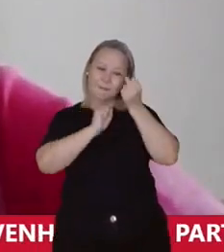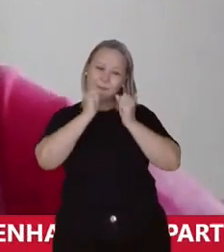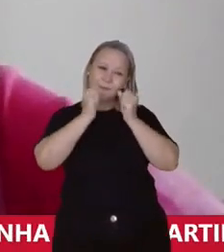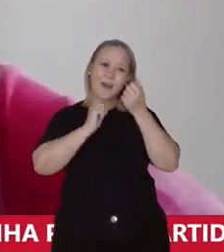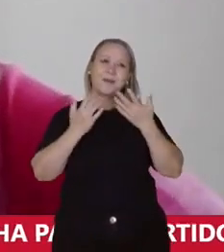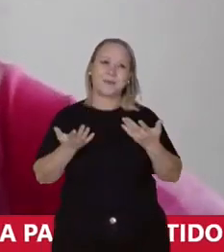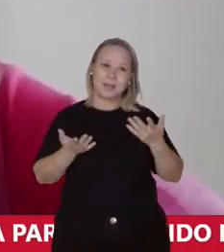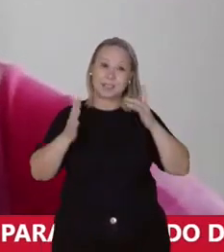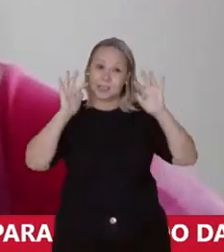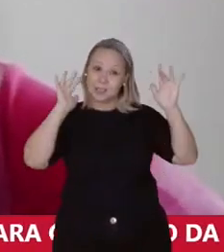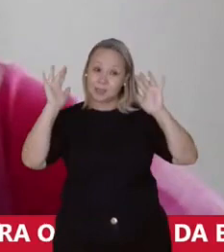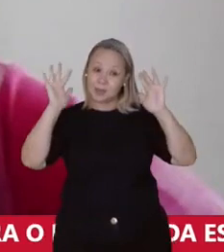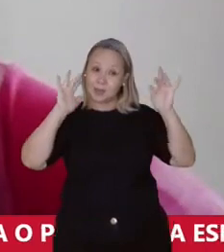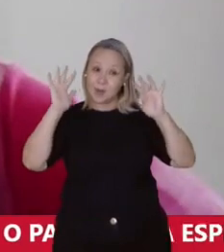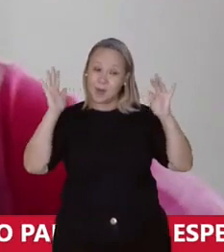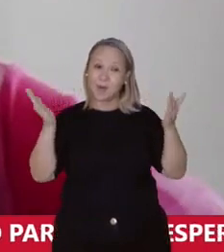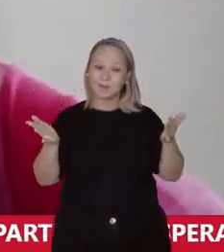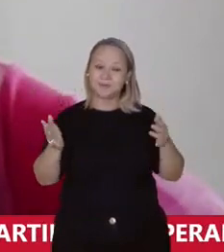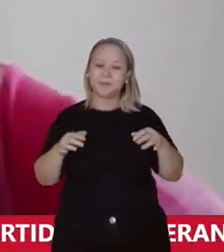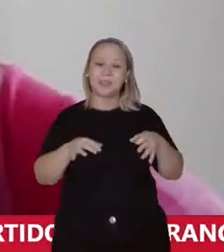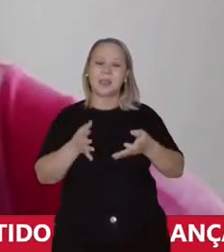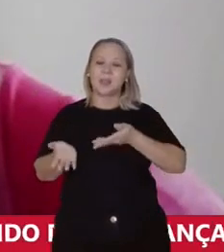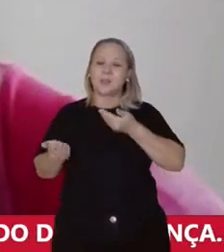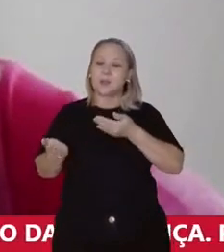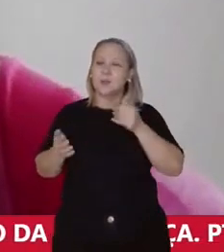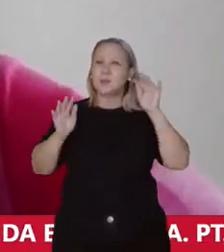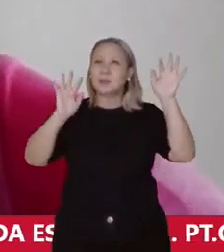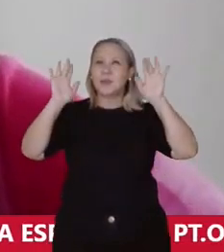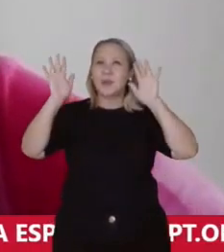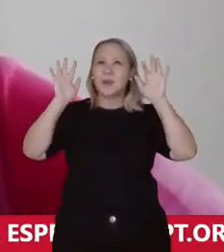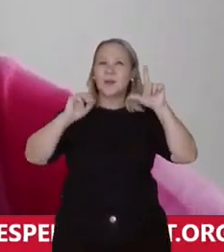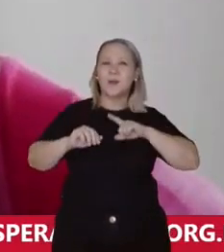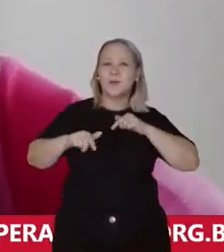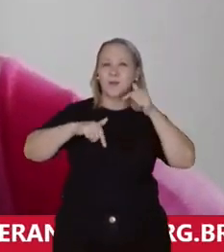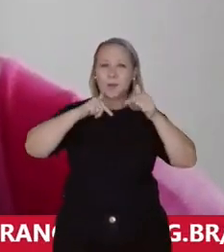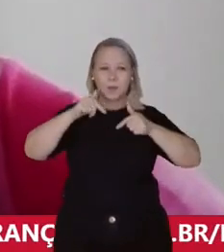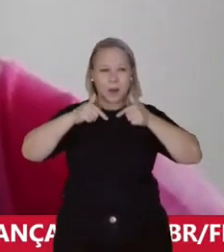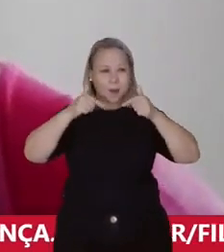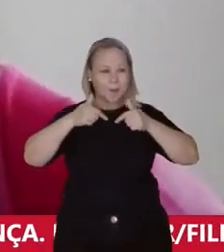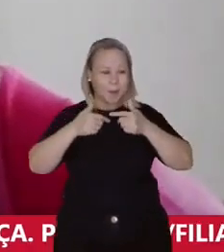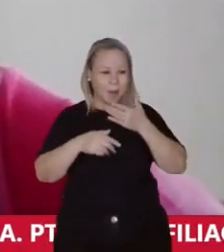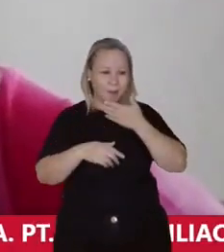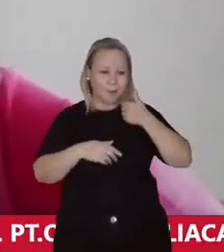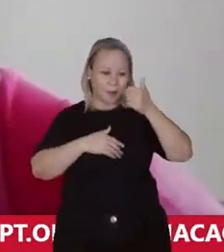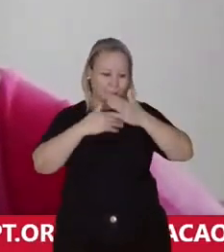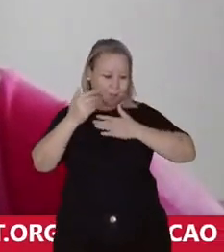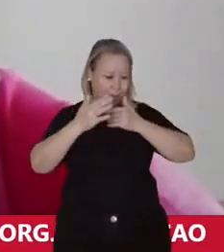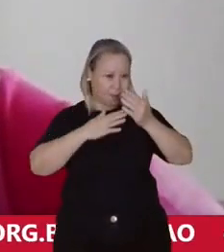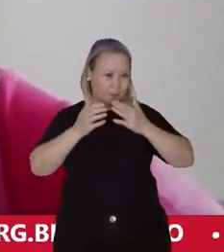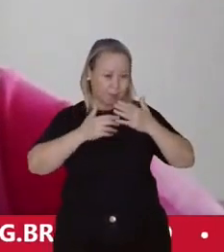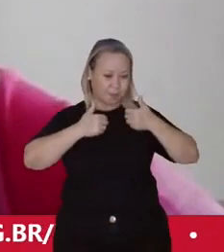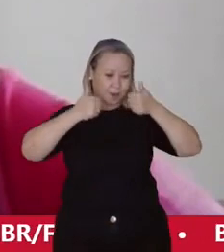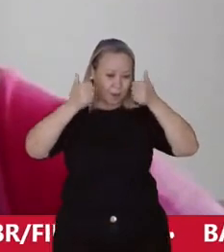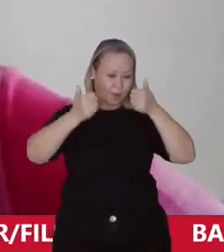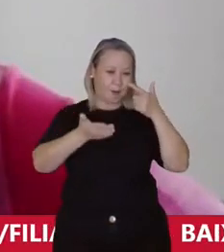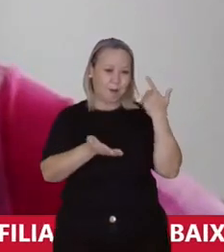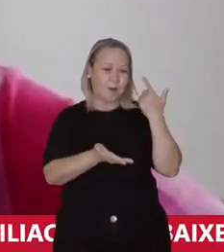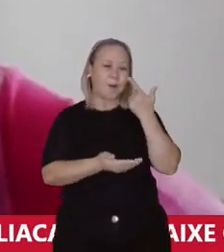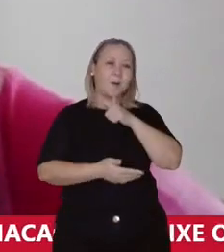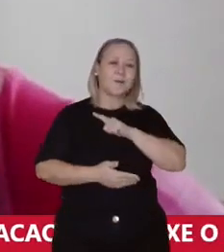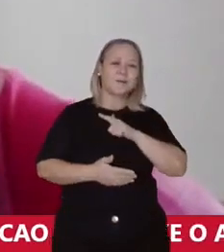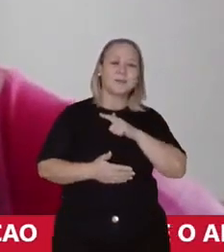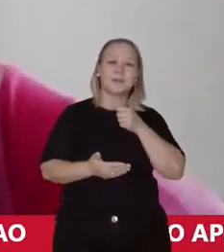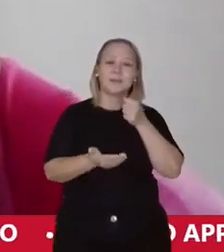governo federal. Uma juventude que sonhava que podia ter um emprego melhor, conseguir comprar uma casa para sua família, que podia andar